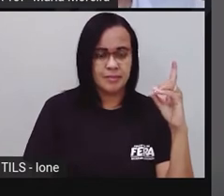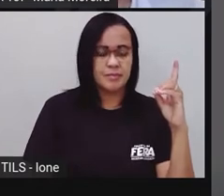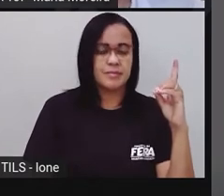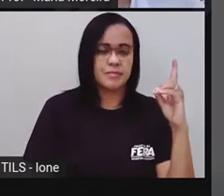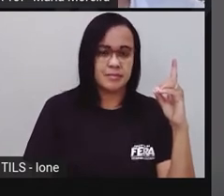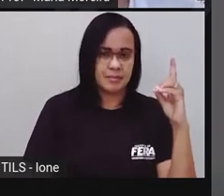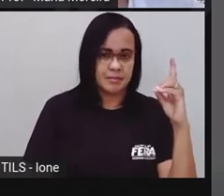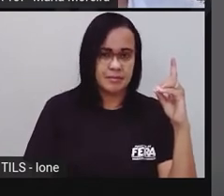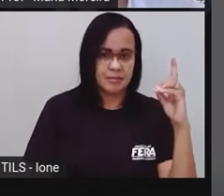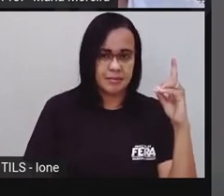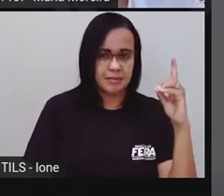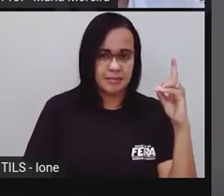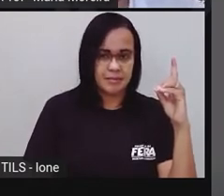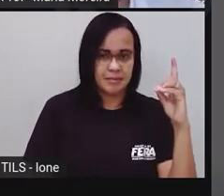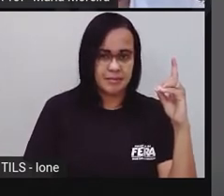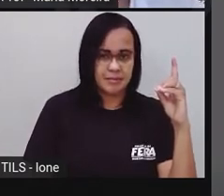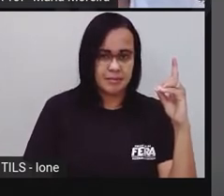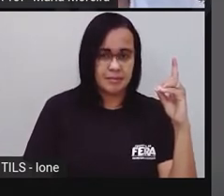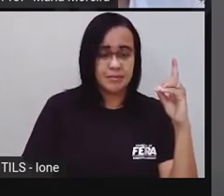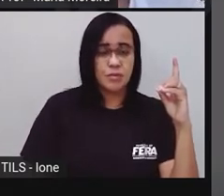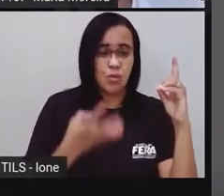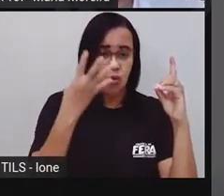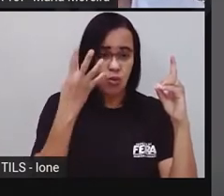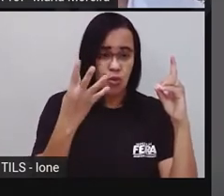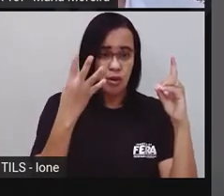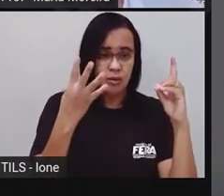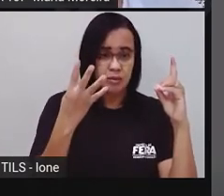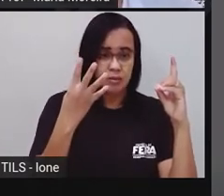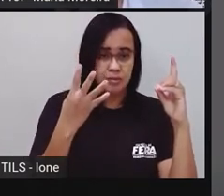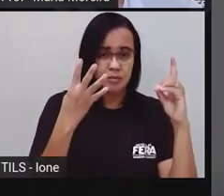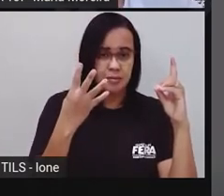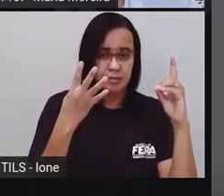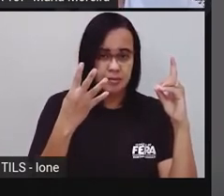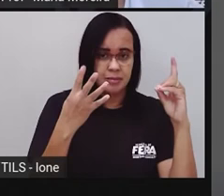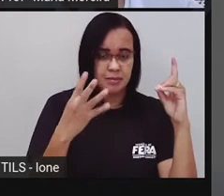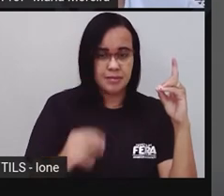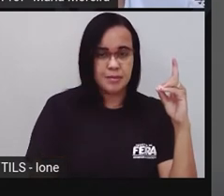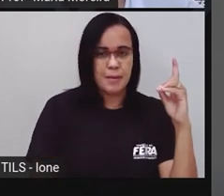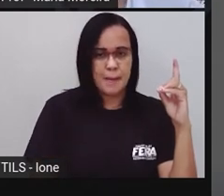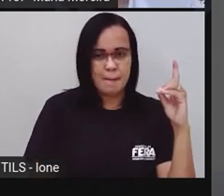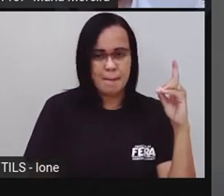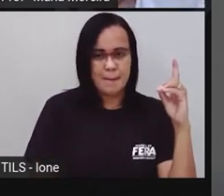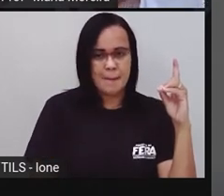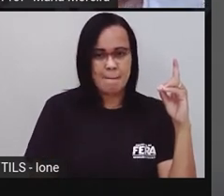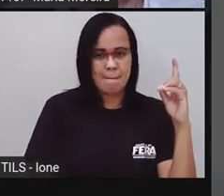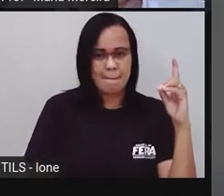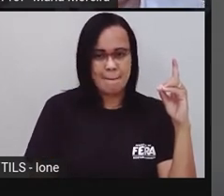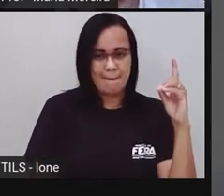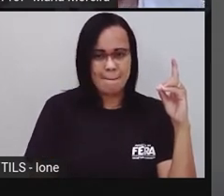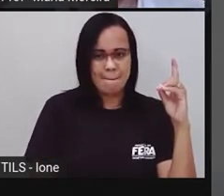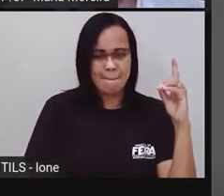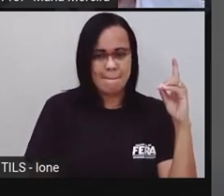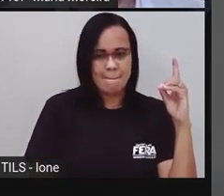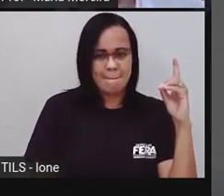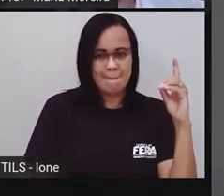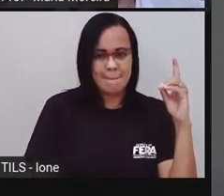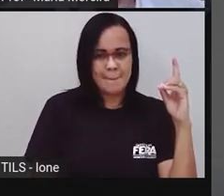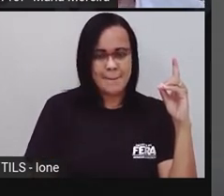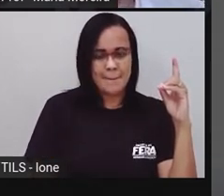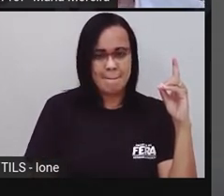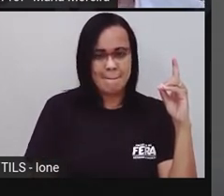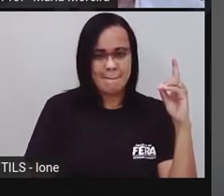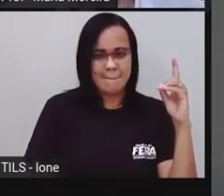e eu tenho ó quatro então Quatro não quer sair não gente eu tenho 4